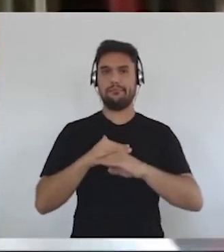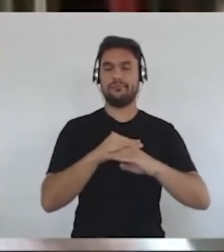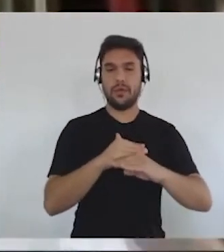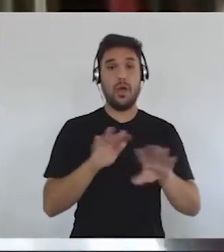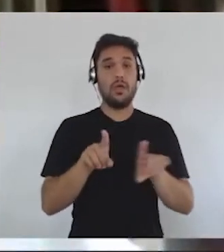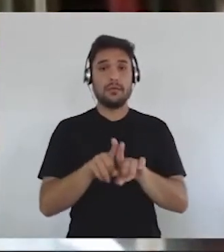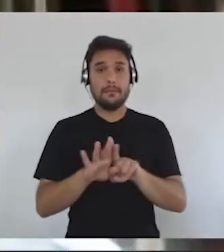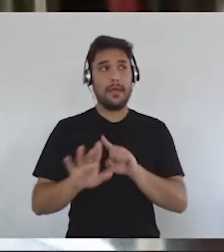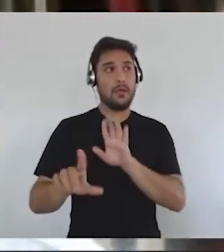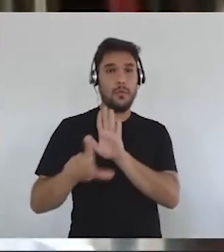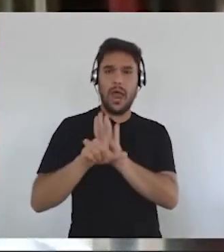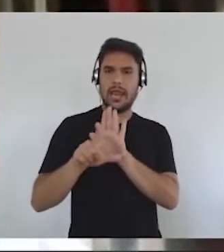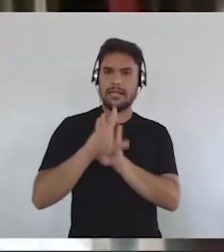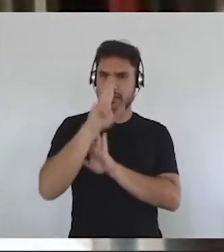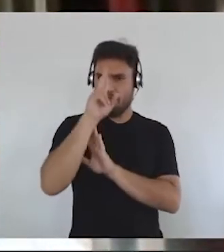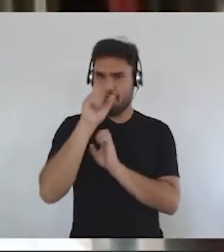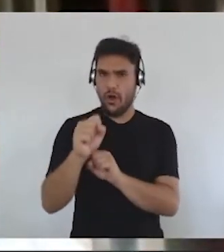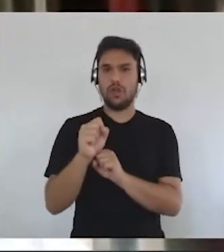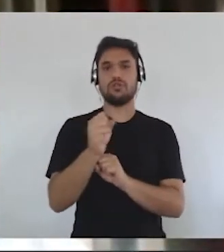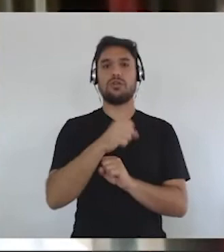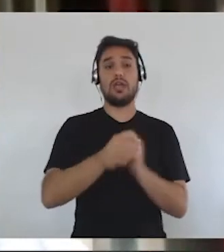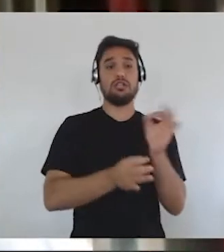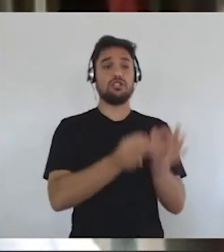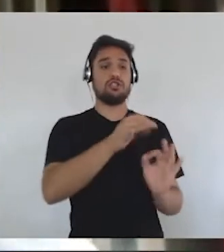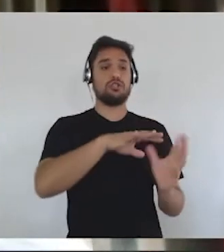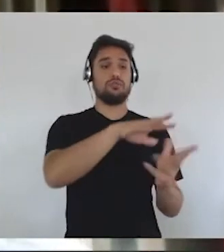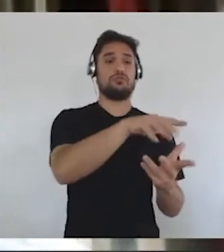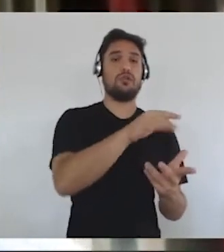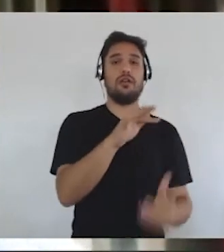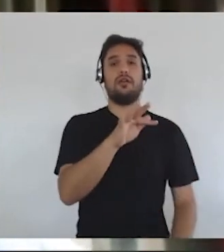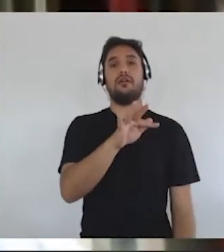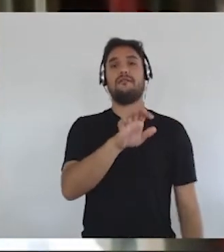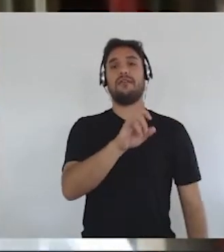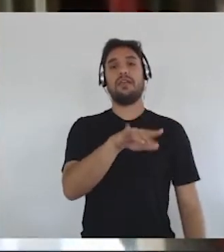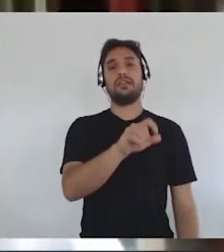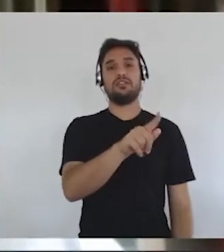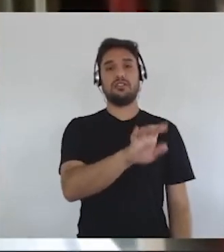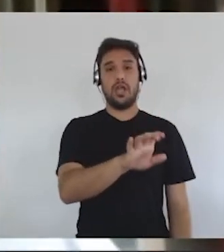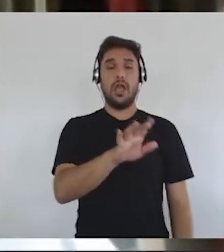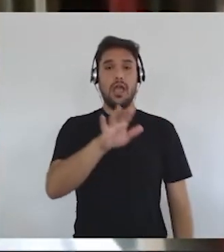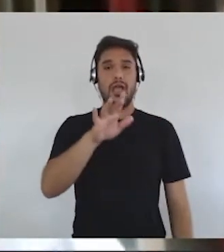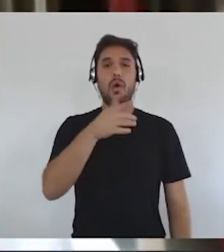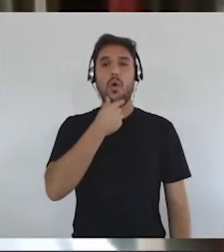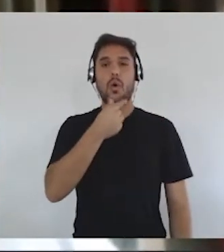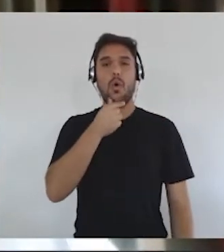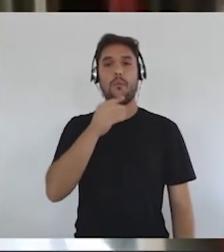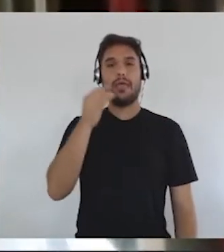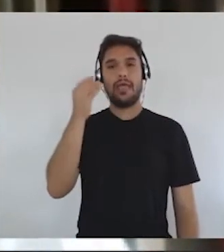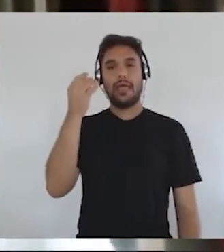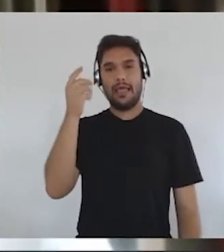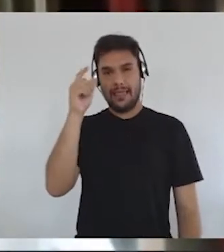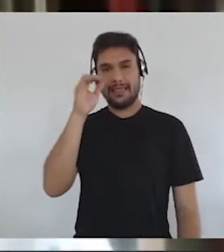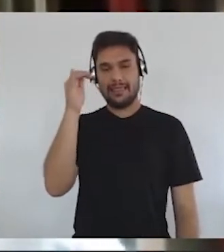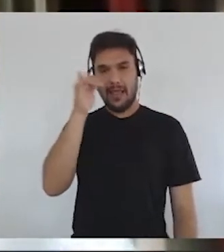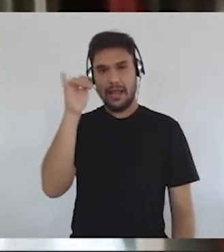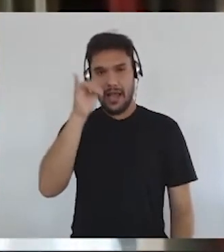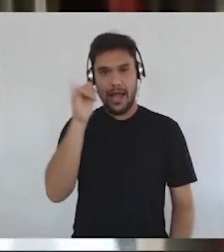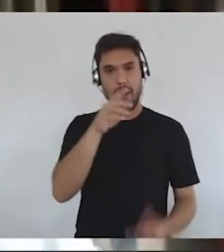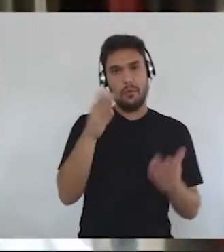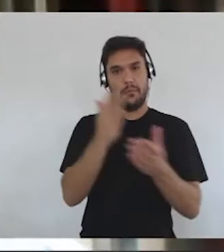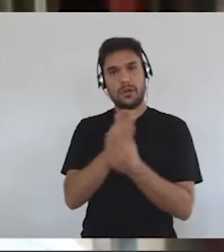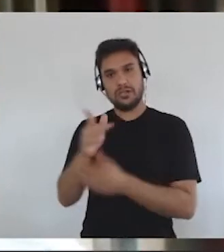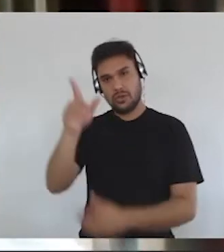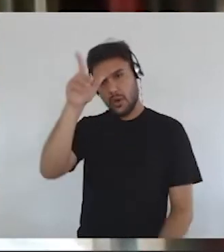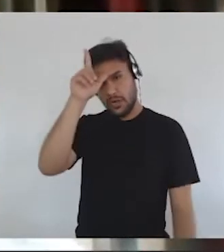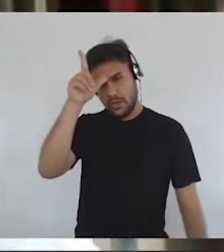jurisprudência fortíssima da Corte Internacional de Justiça do caso Ferrini de 2002, um italiano que tentou uma ação contra a Alemanha, também